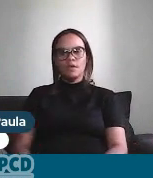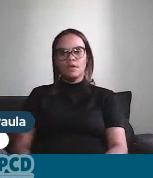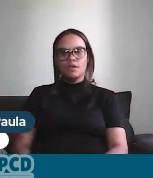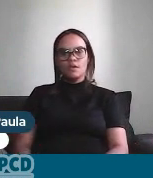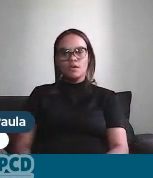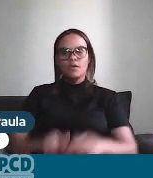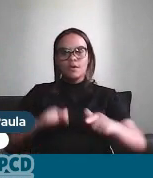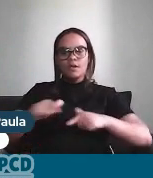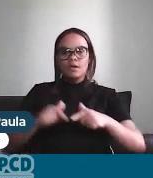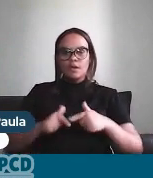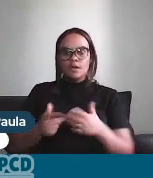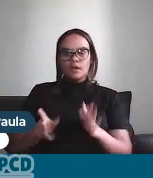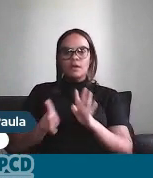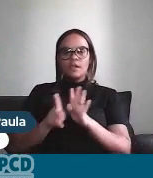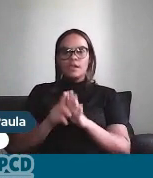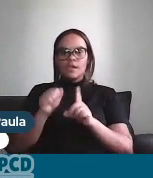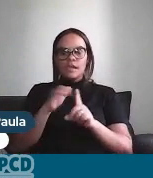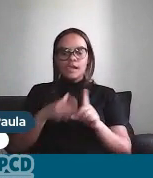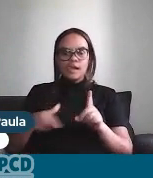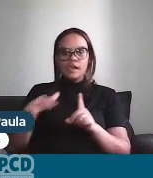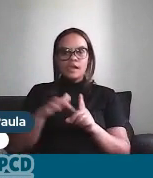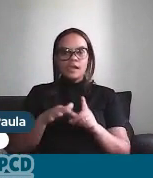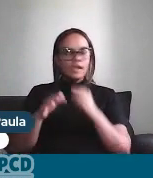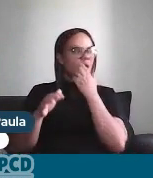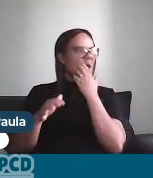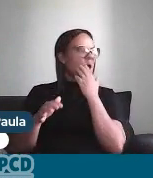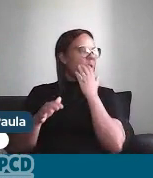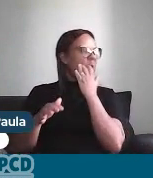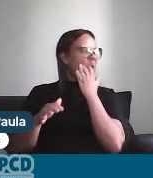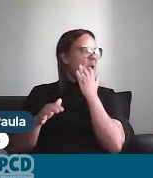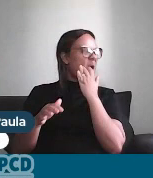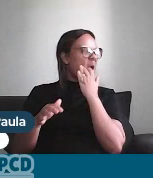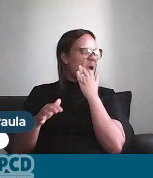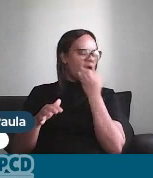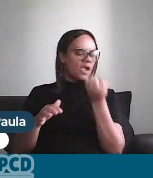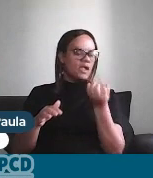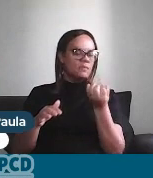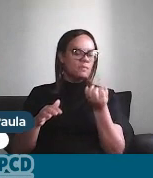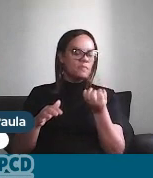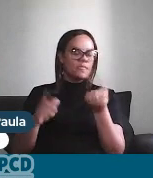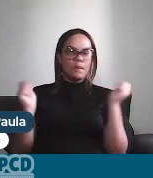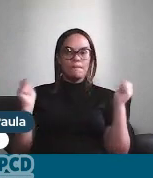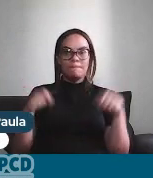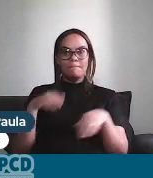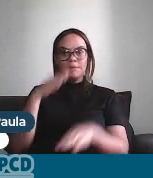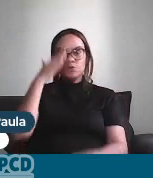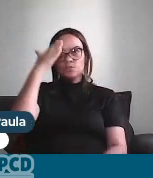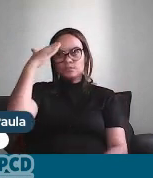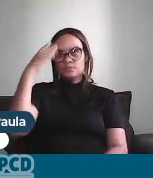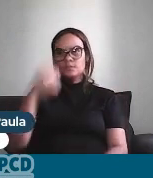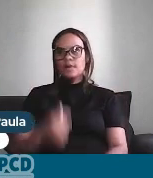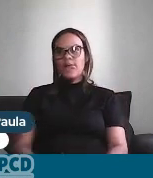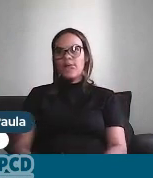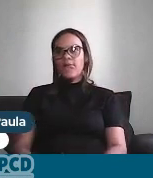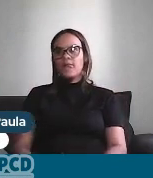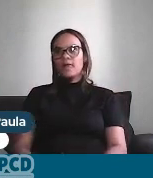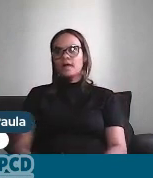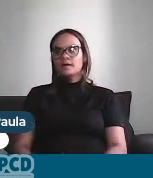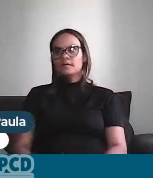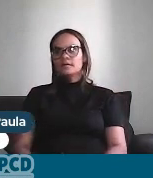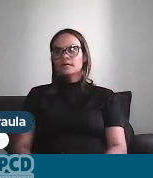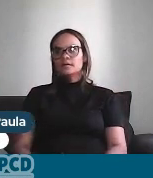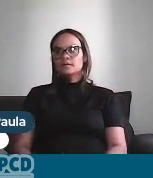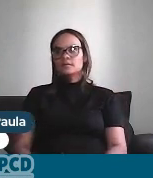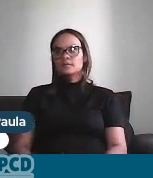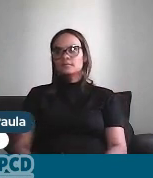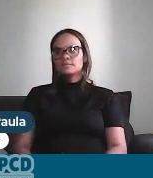trabalho com a própria sociedade brasileira para que nós possamos entender. Agora, há uma questão que eu